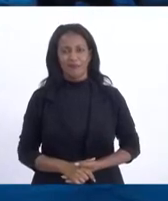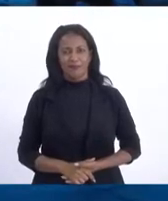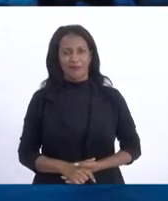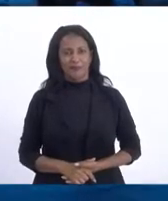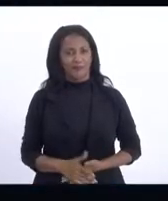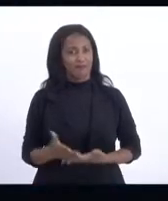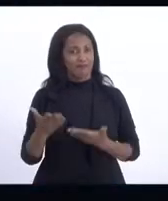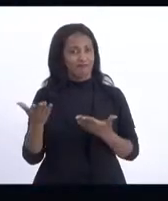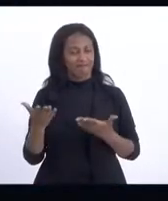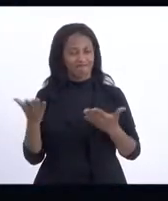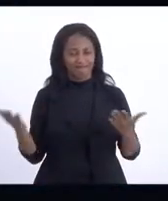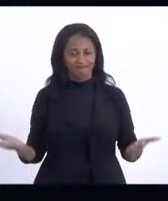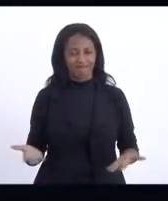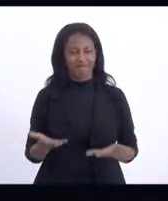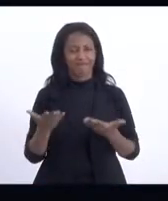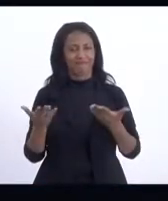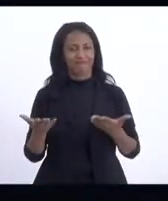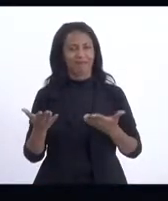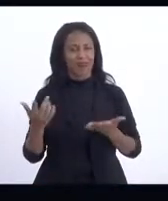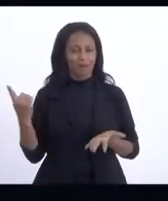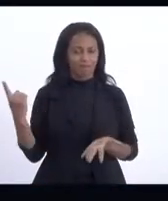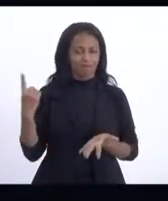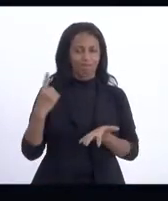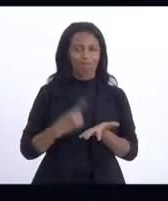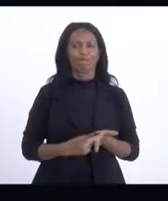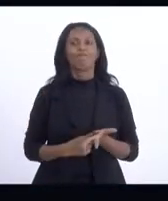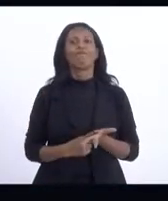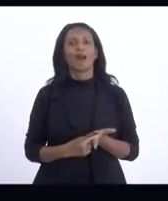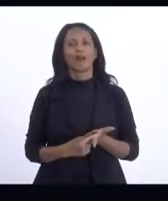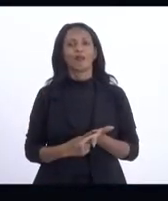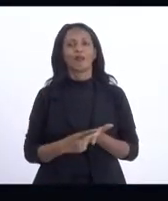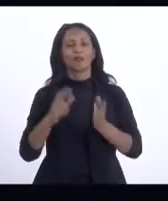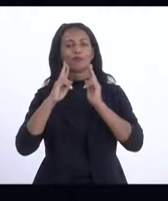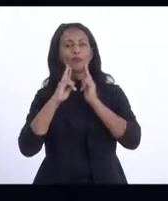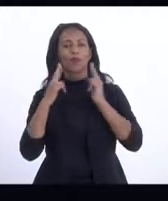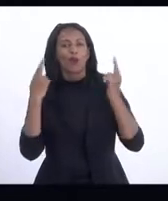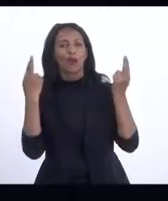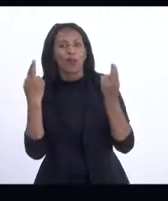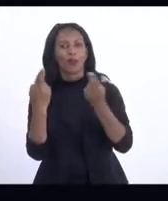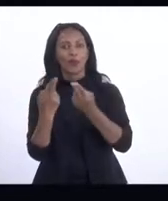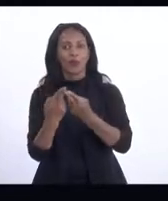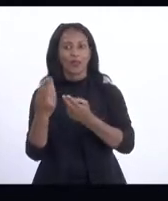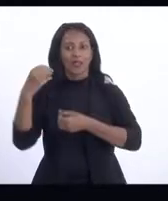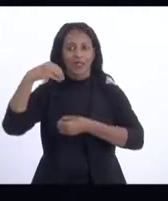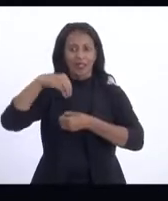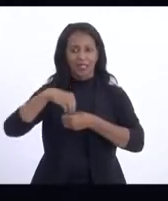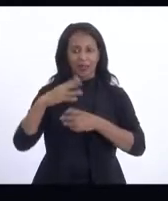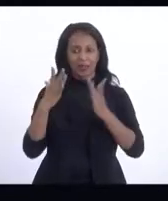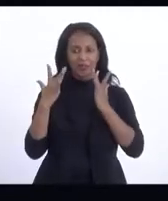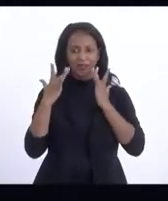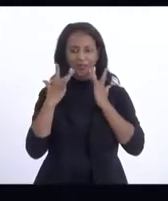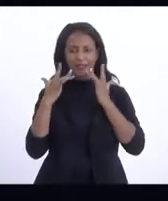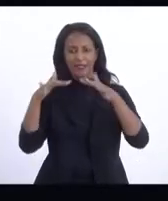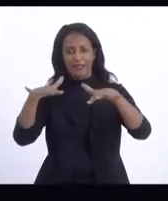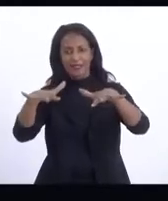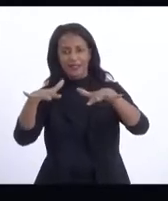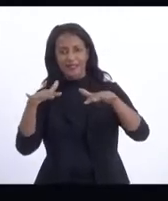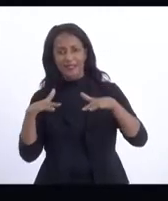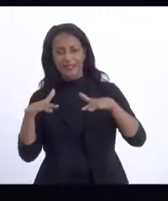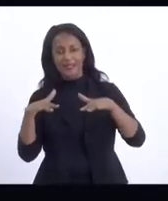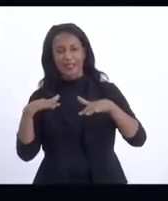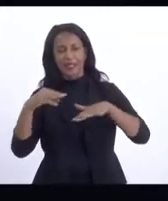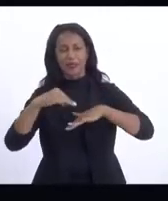Esse evento, senhoras e senhores, é um marco por si só, por reunir dentro desse auditório os mestres